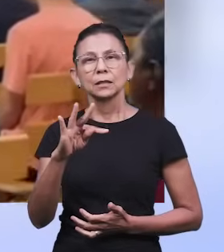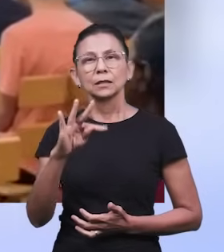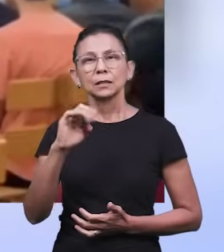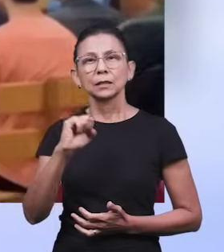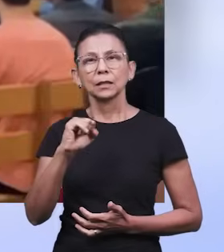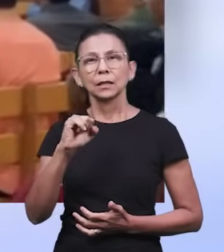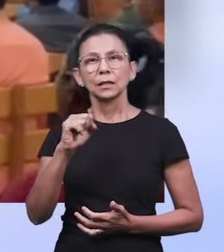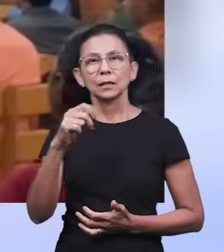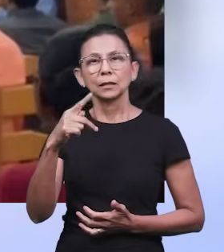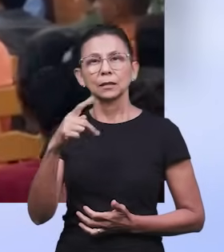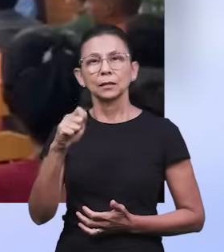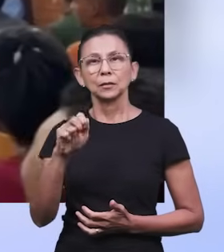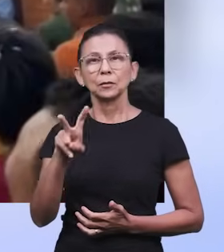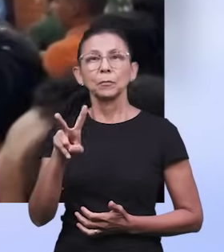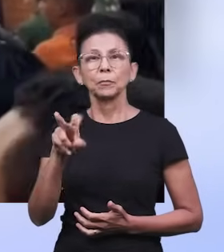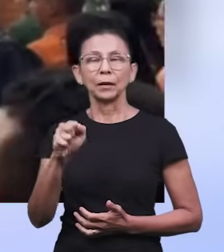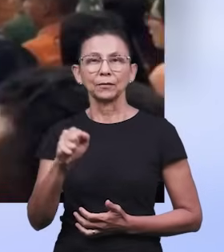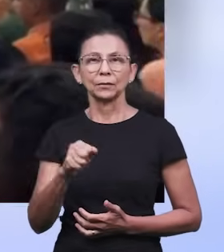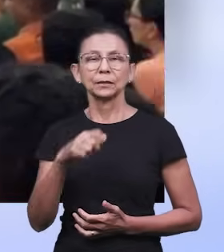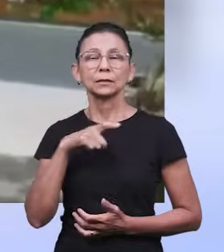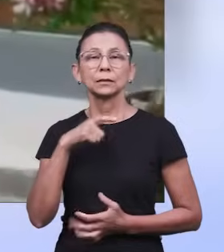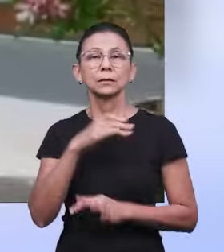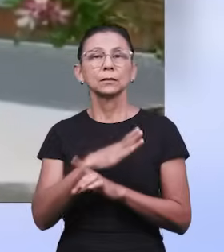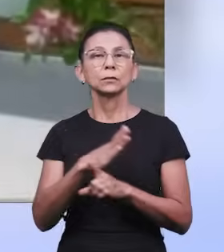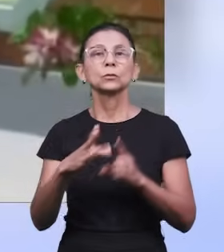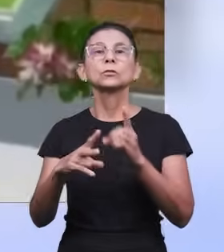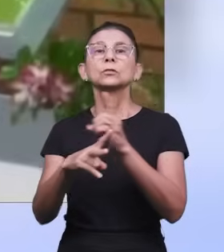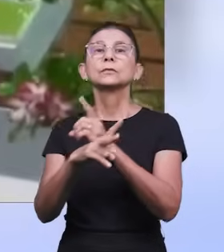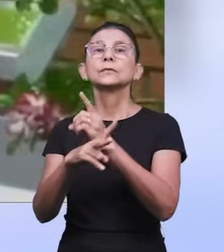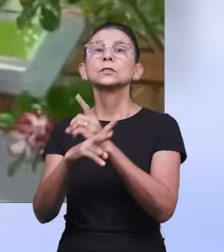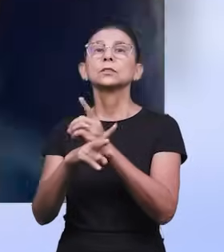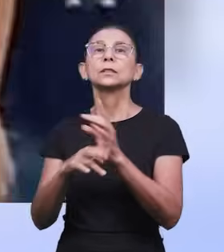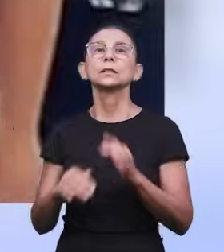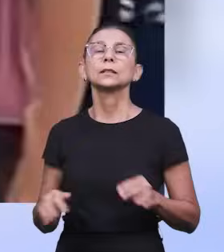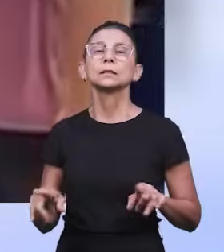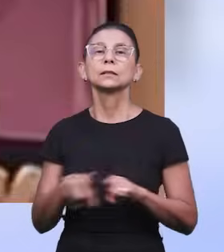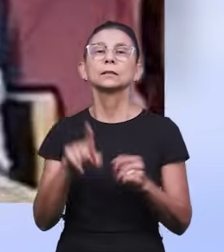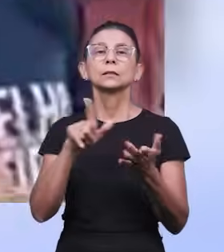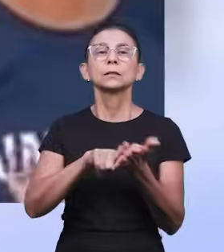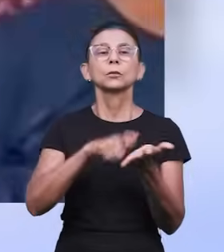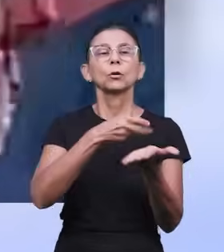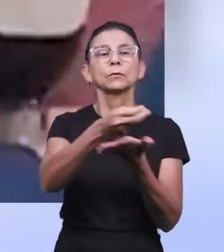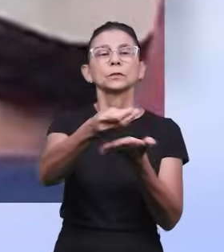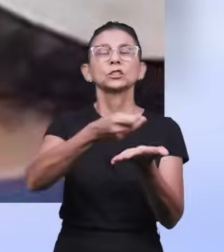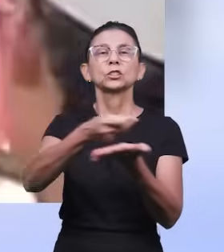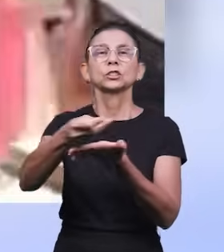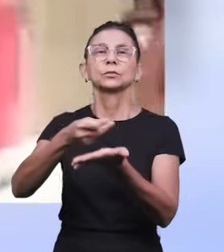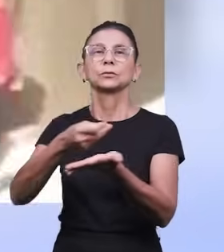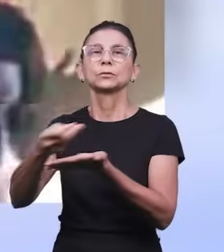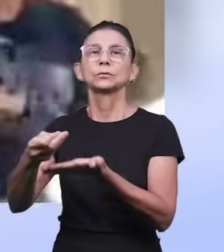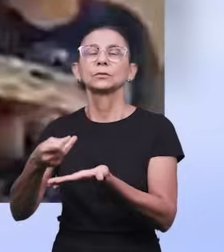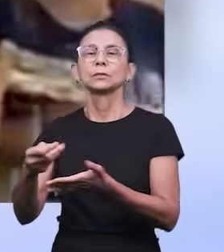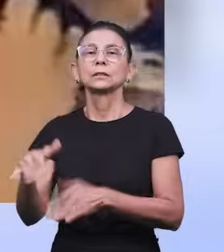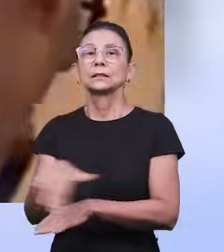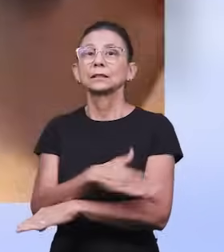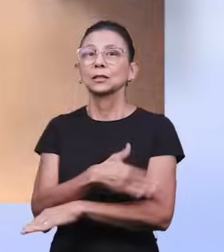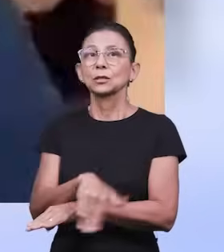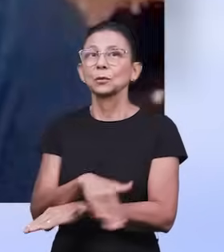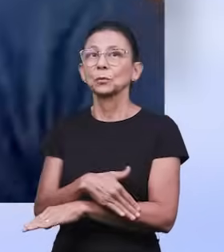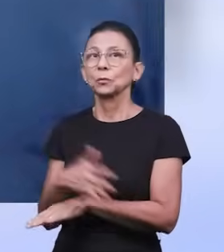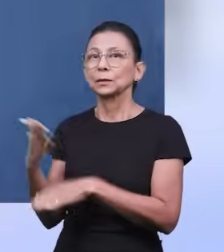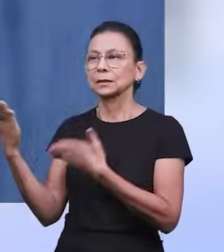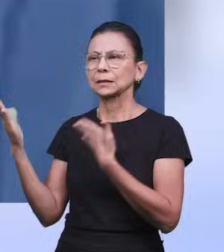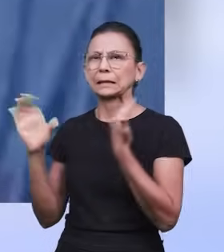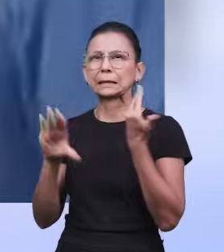aí uma vigília para já pedir as bênçãos do Senhor para a entrega de convites. Houve ali uma evangelização cantando louvores nas ruas